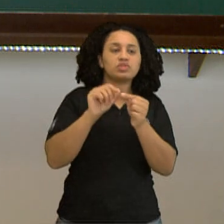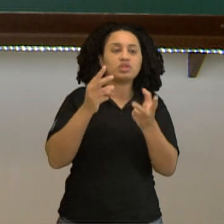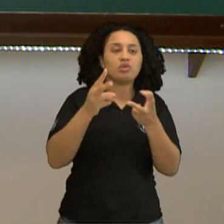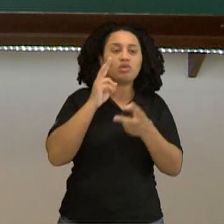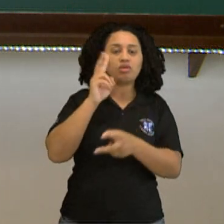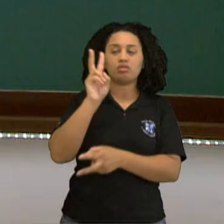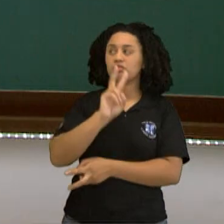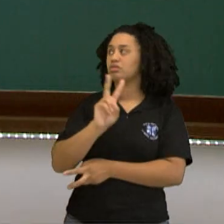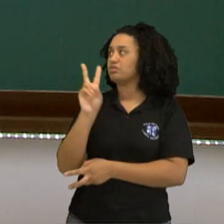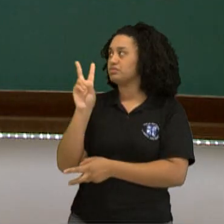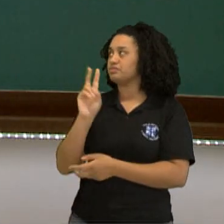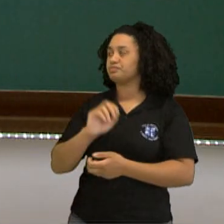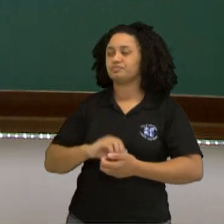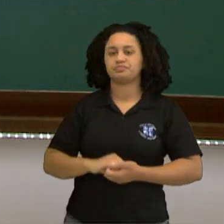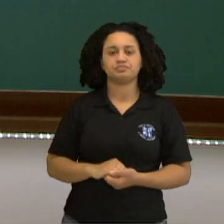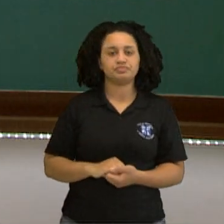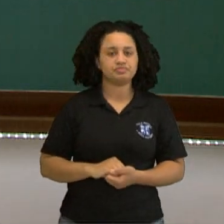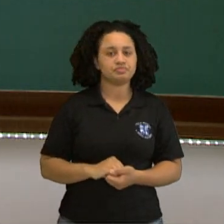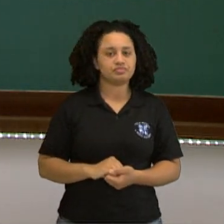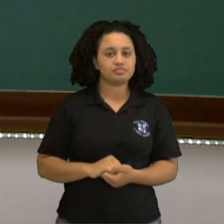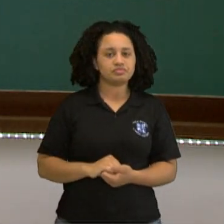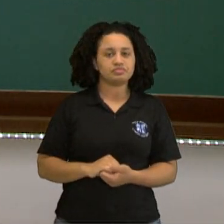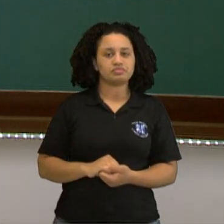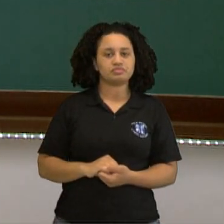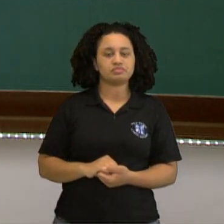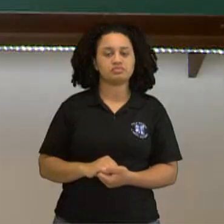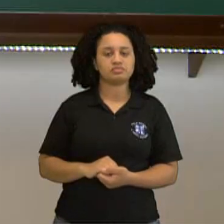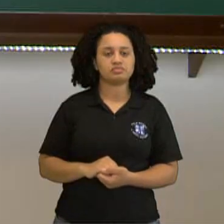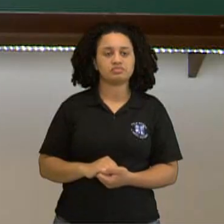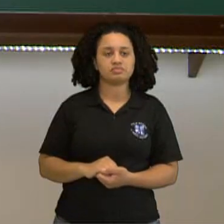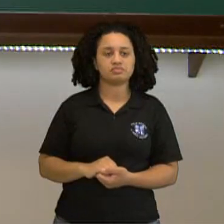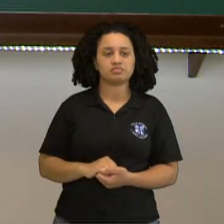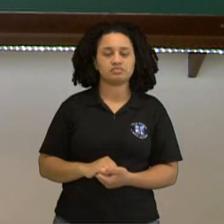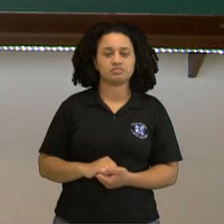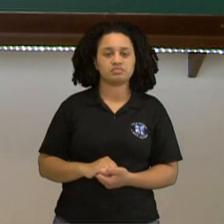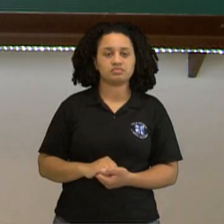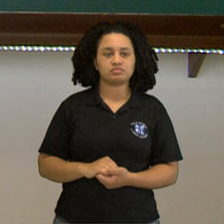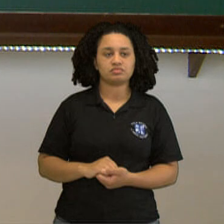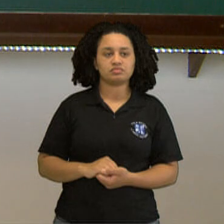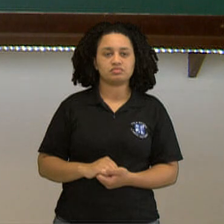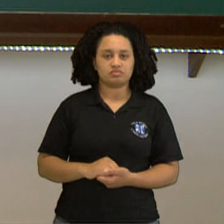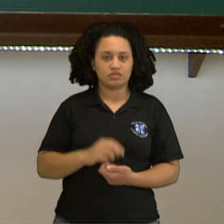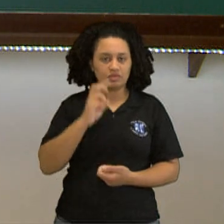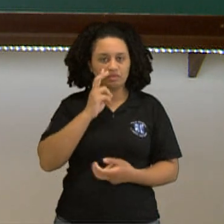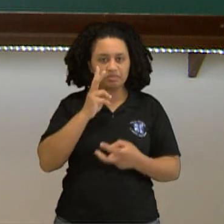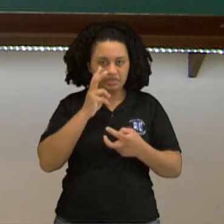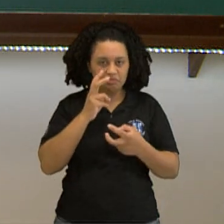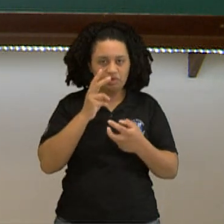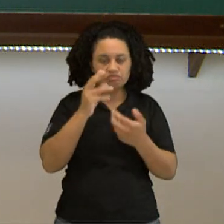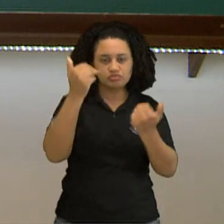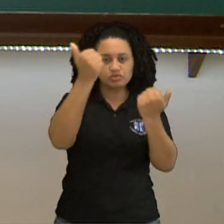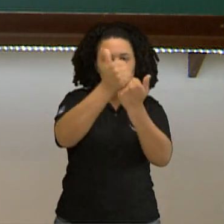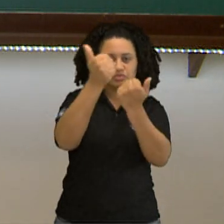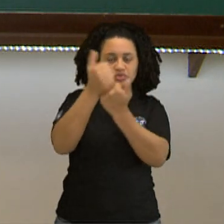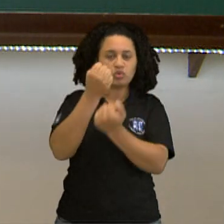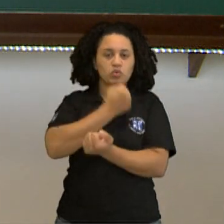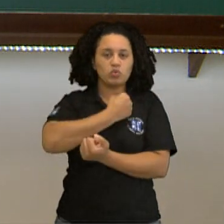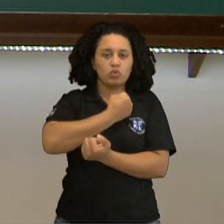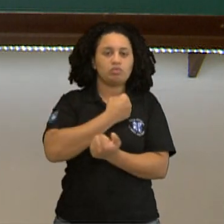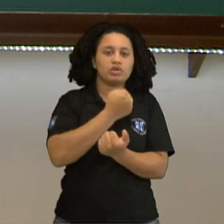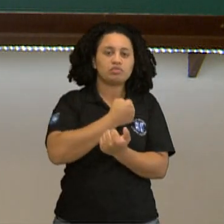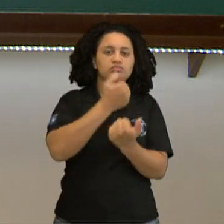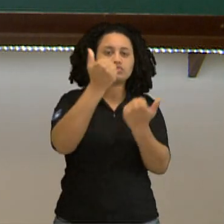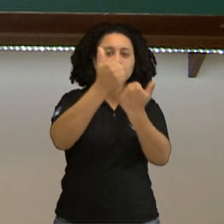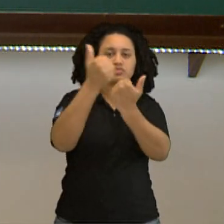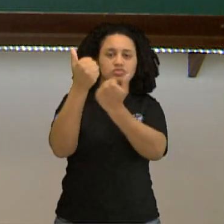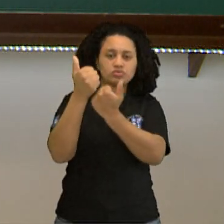Fazendo isso, nós vamos ter o seguinte, a aceleração média vai ser igual a 30 menos 0 sobre 5